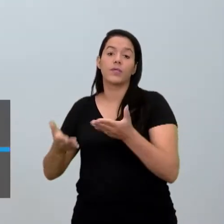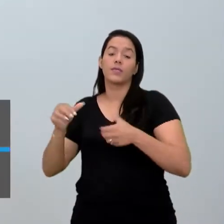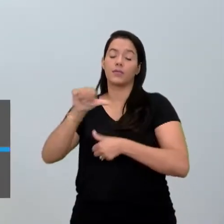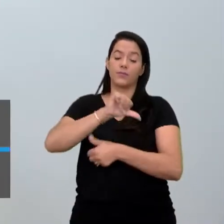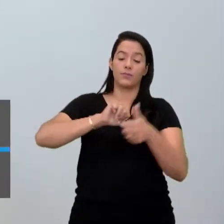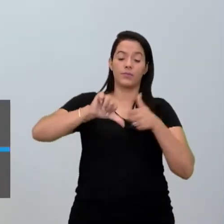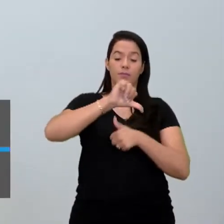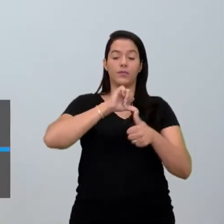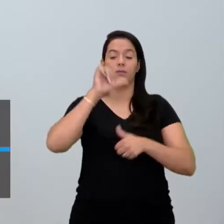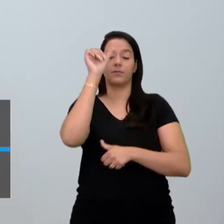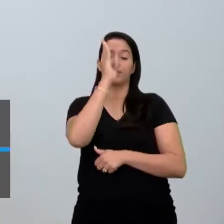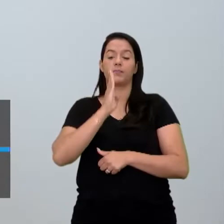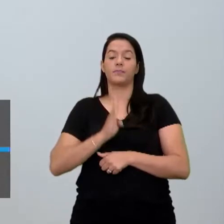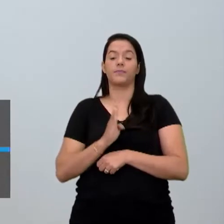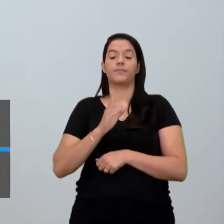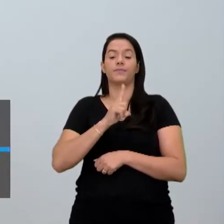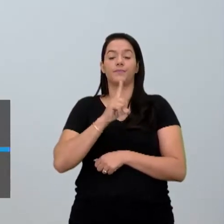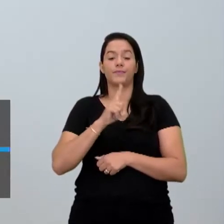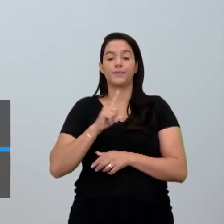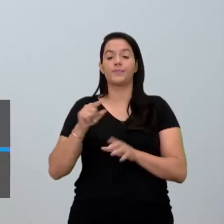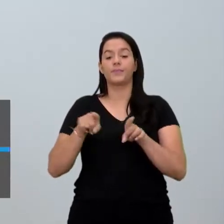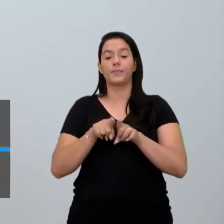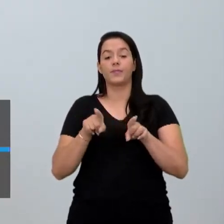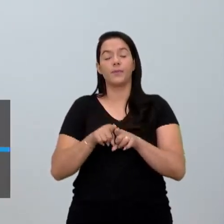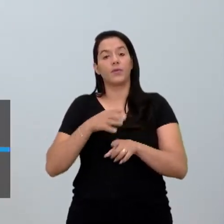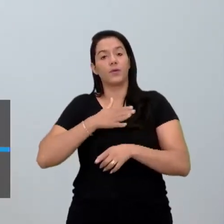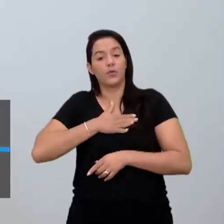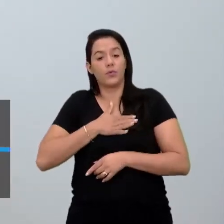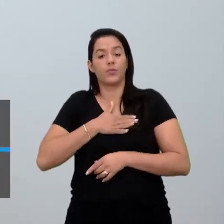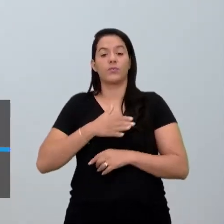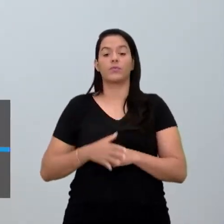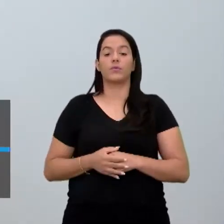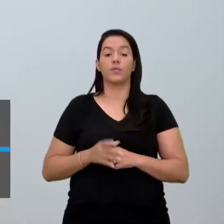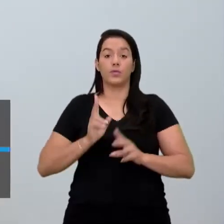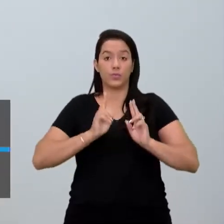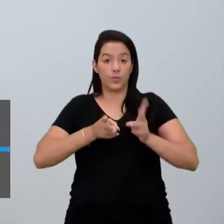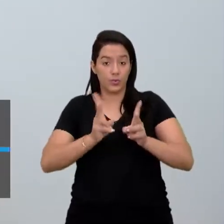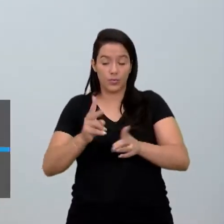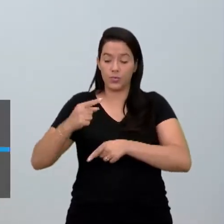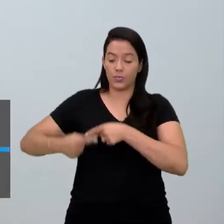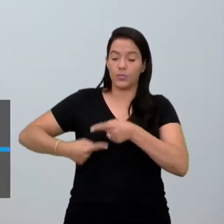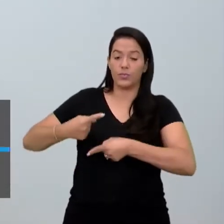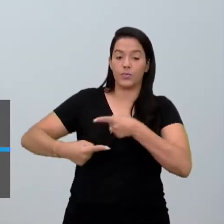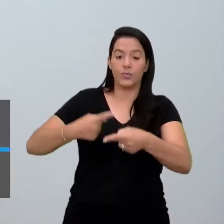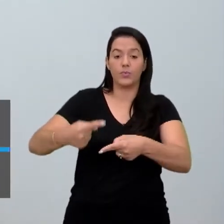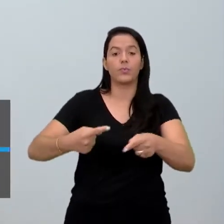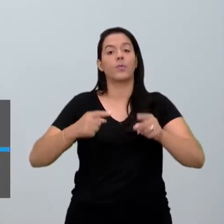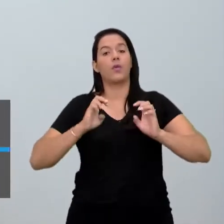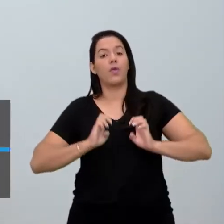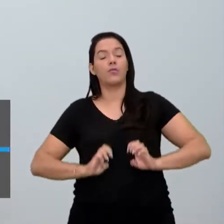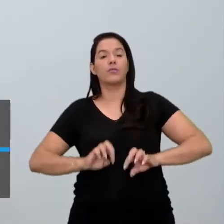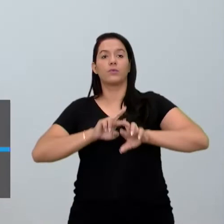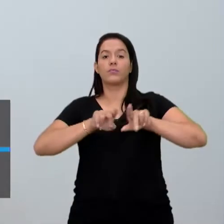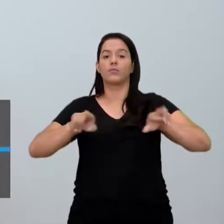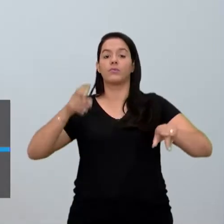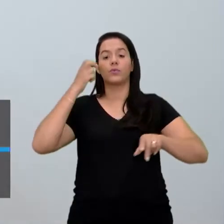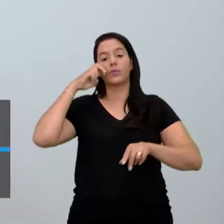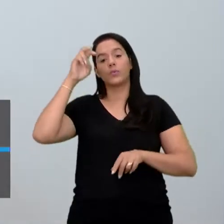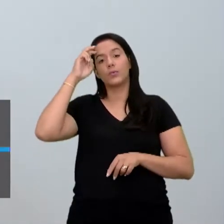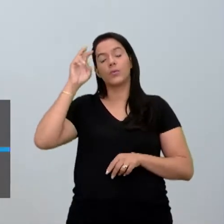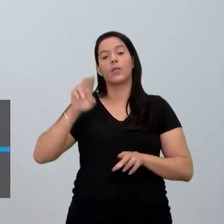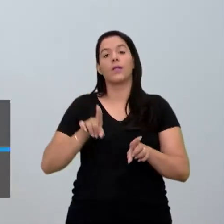abrasileiraram de uma forma profundamente apaixonada. Mantém as suas tradições étnicas, culturais, mas tem